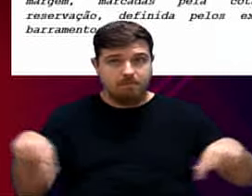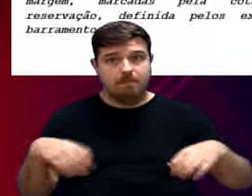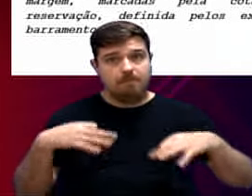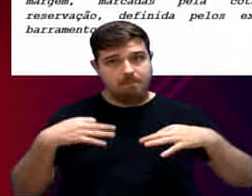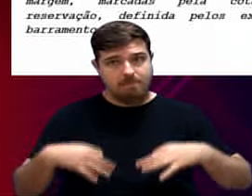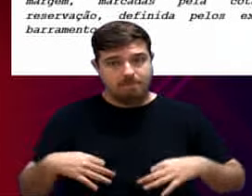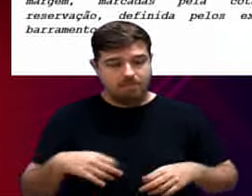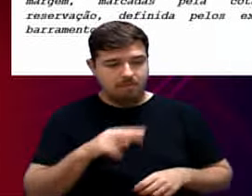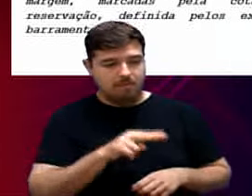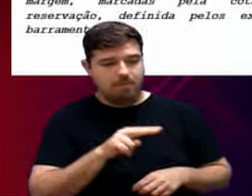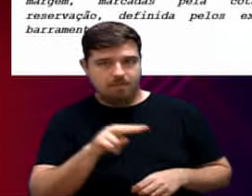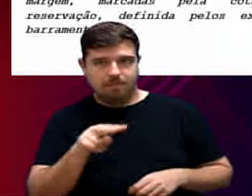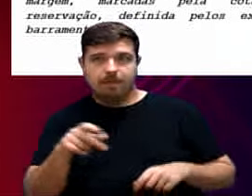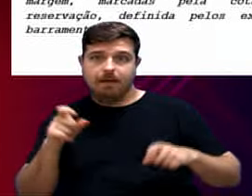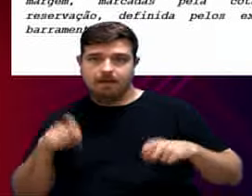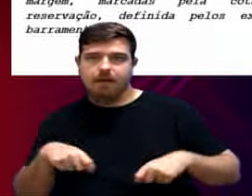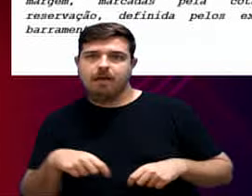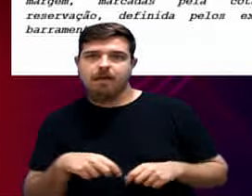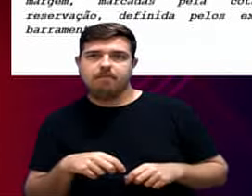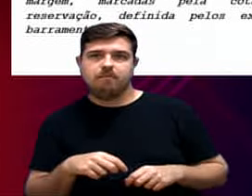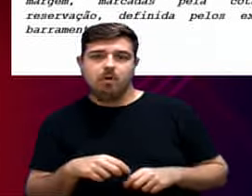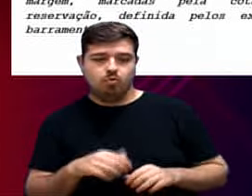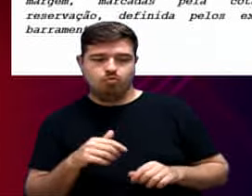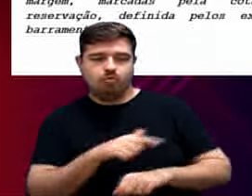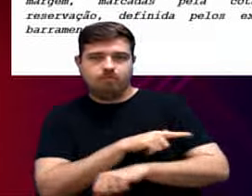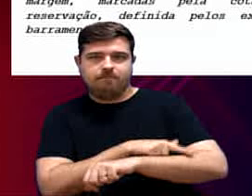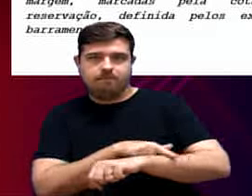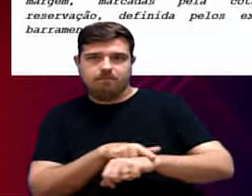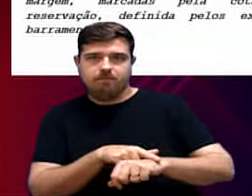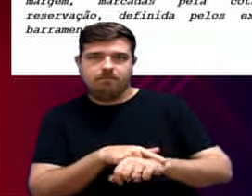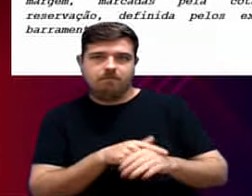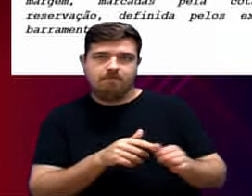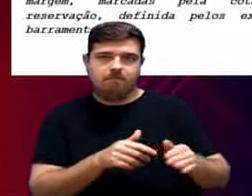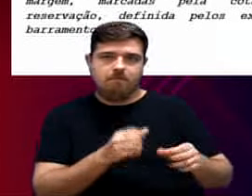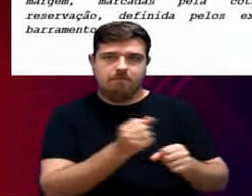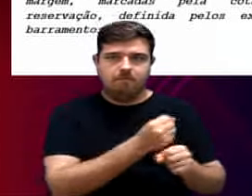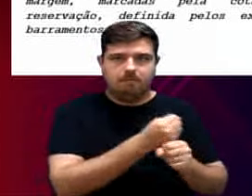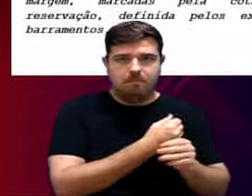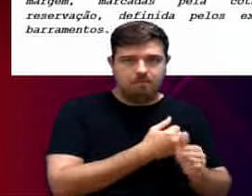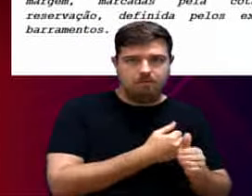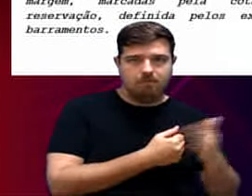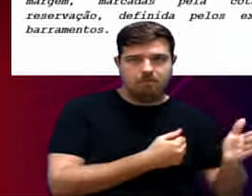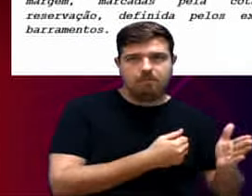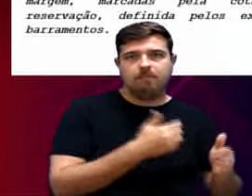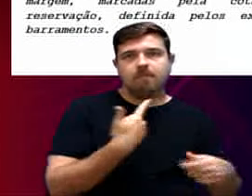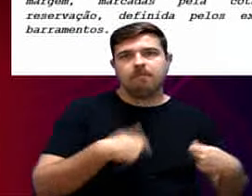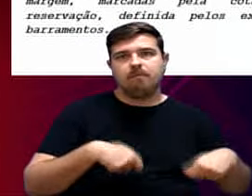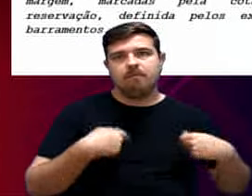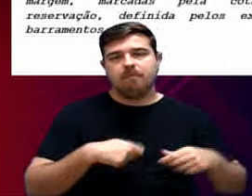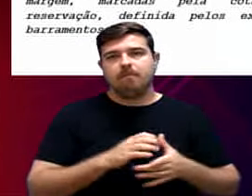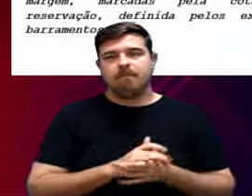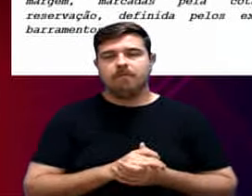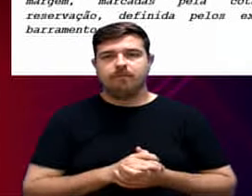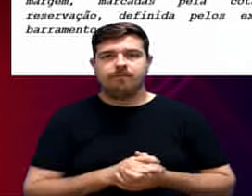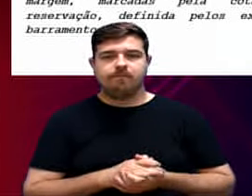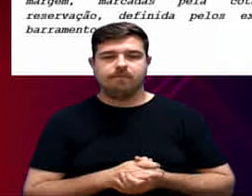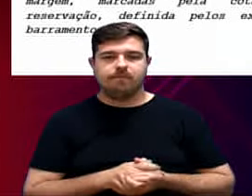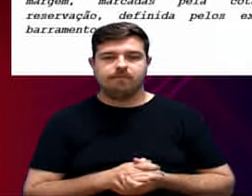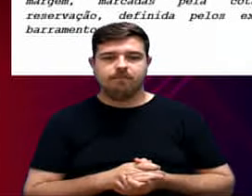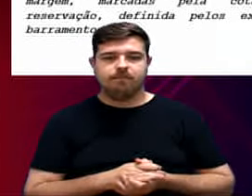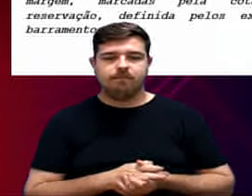entorno dessas duas represas eh com base na cota eh dos extravasores